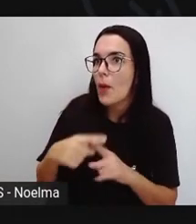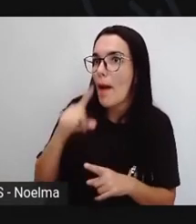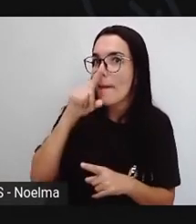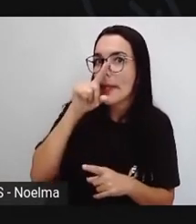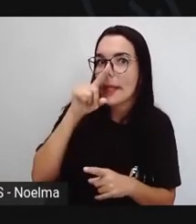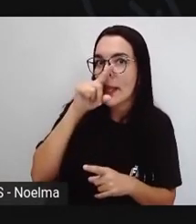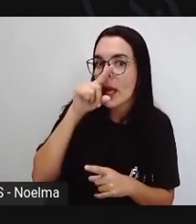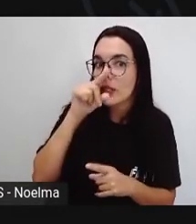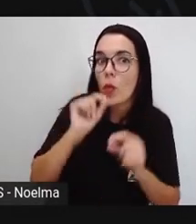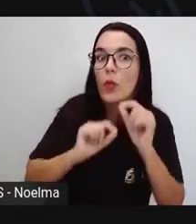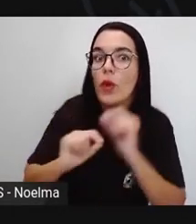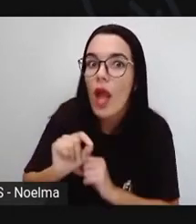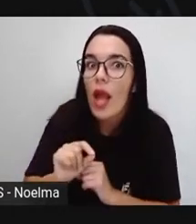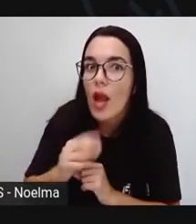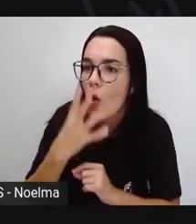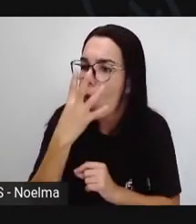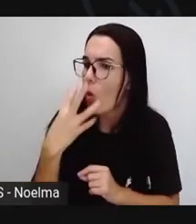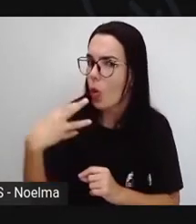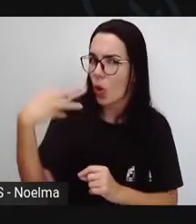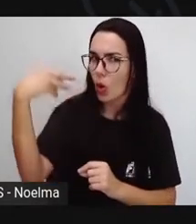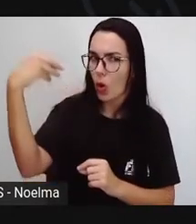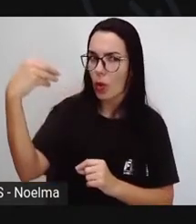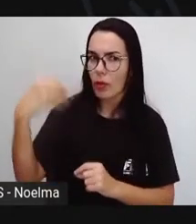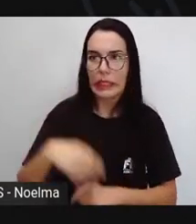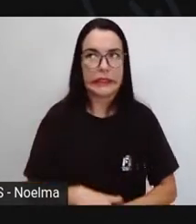causa do lobo. Será?